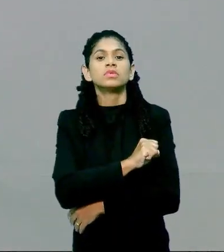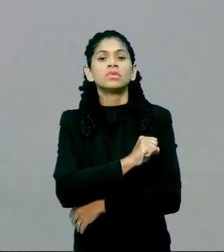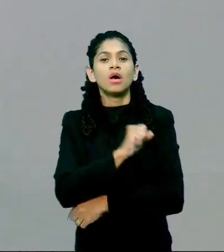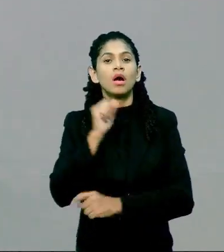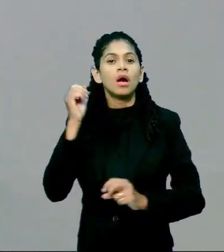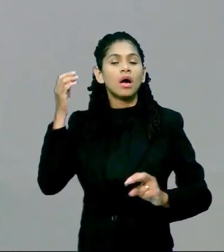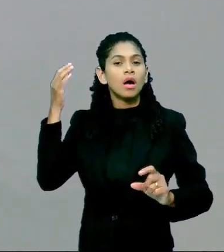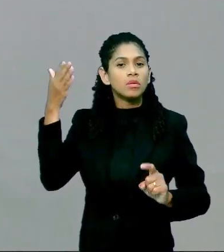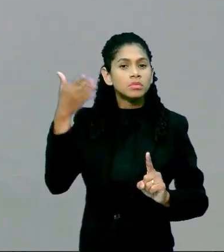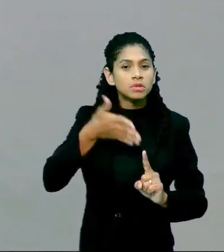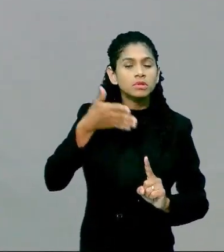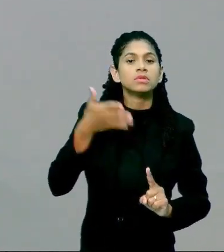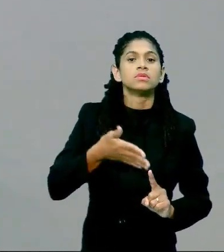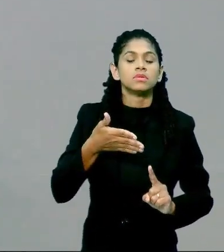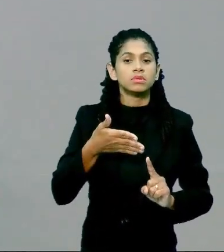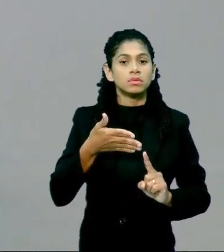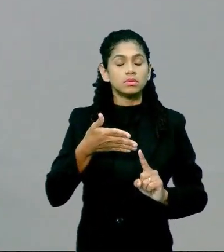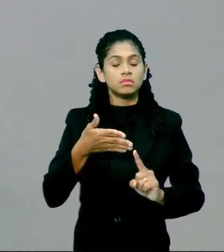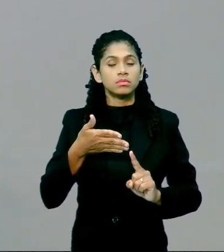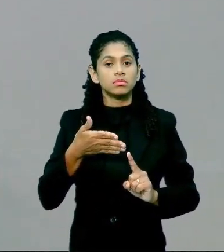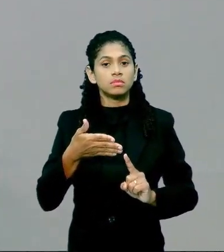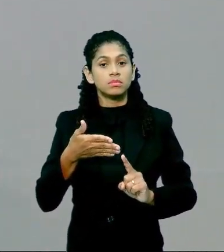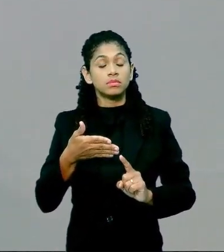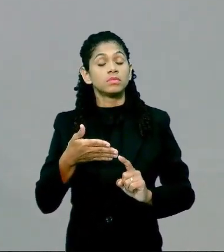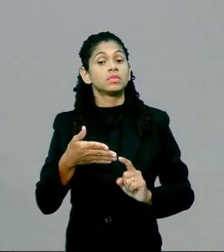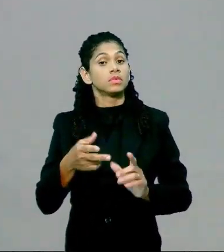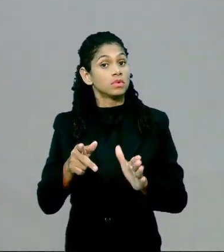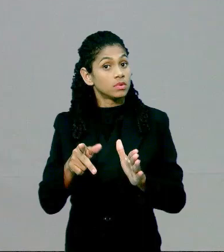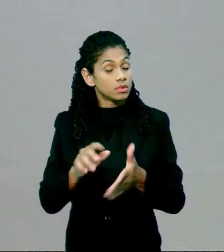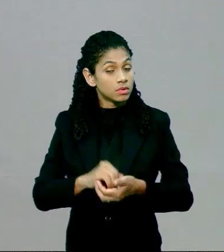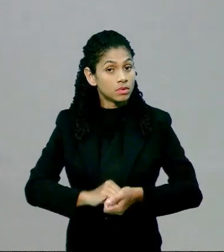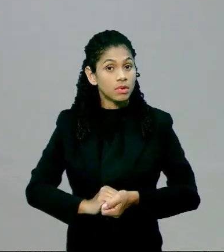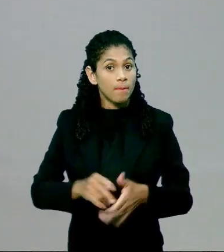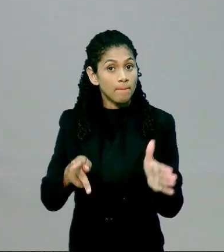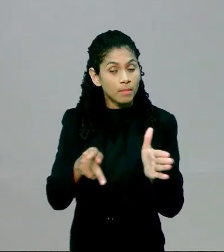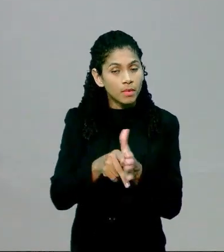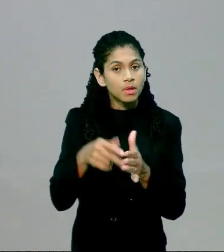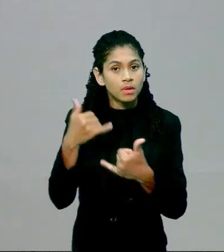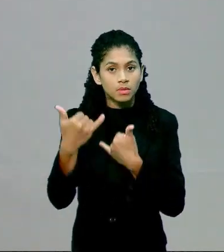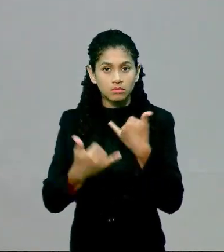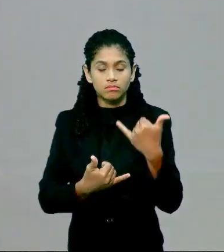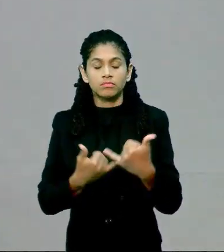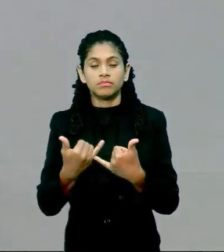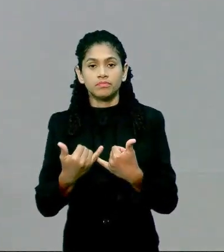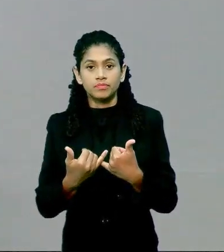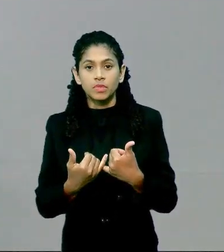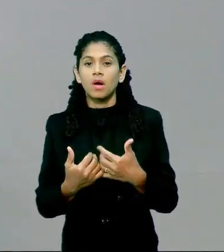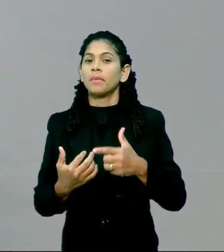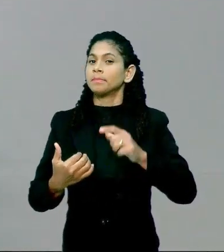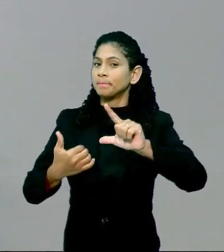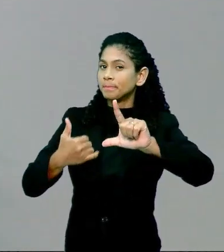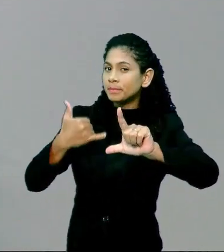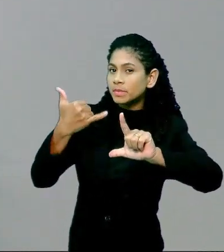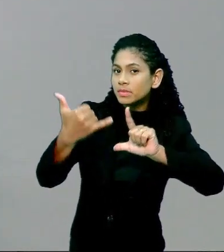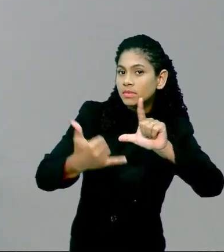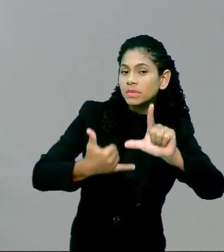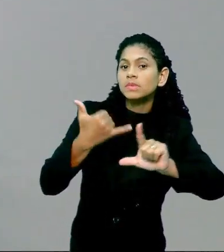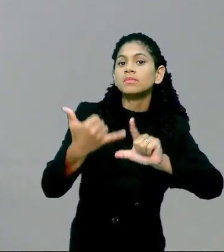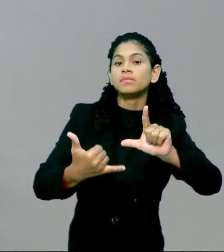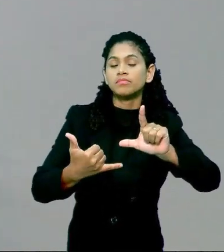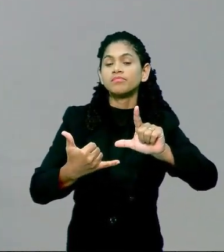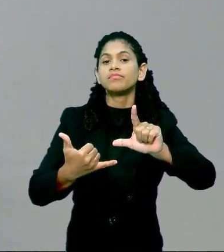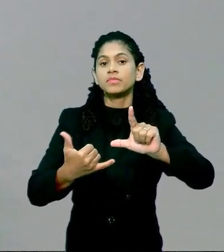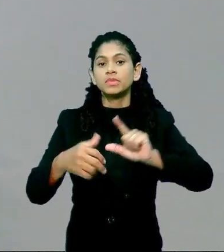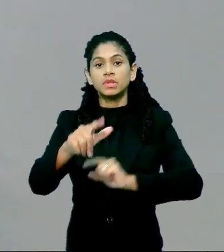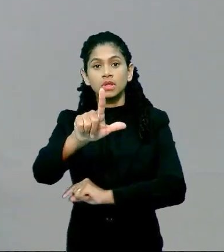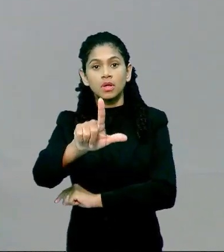do direcionamento histórico. Então, é esse o papel da brincadeira. Além de ser uma atividade lúdica, levem essa palavra,